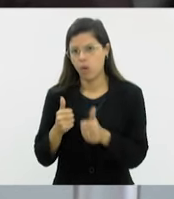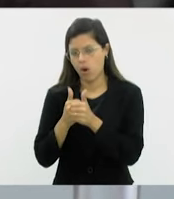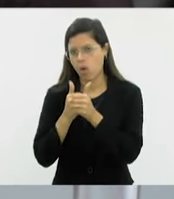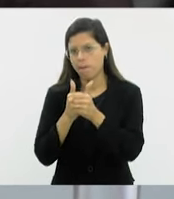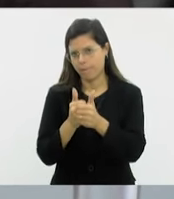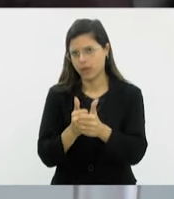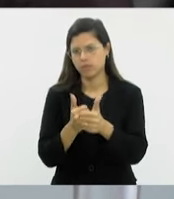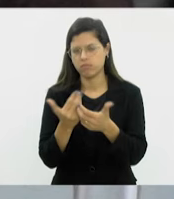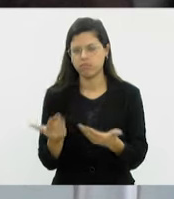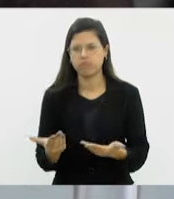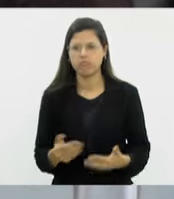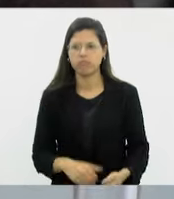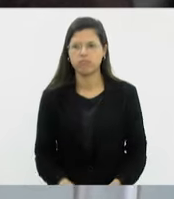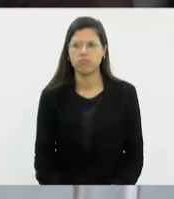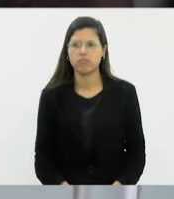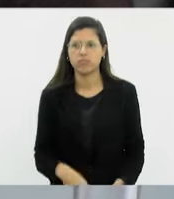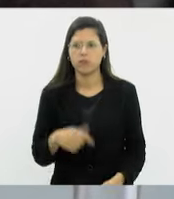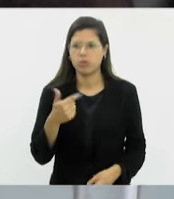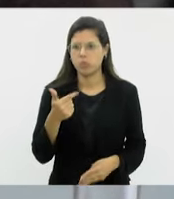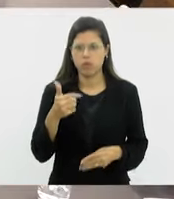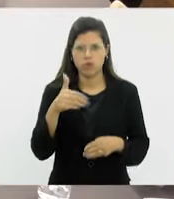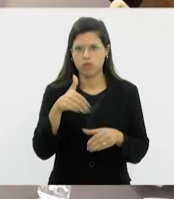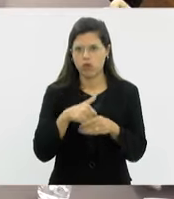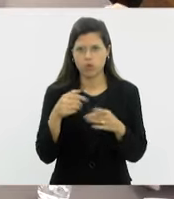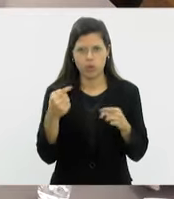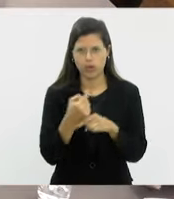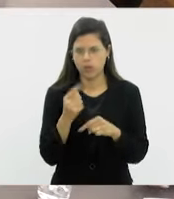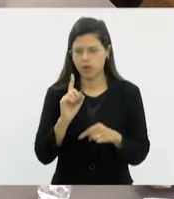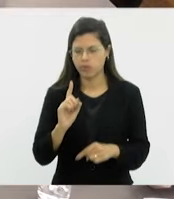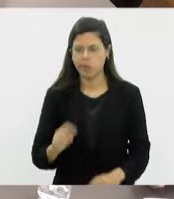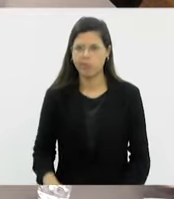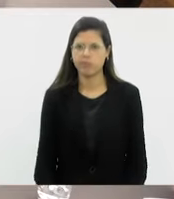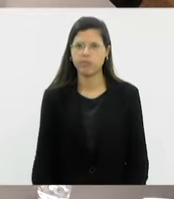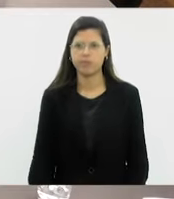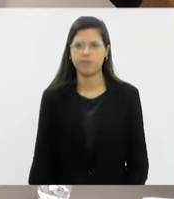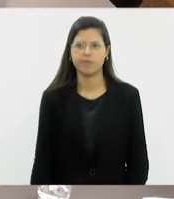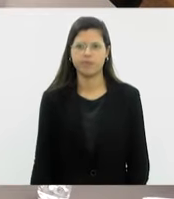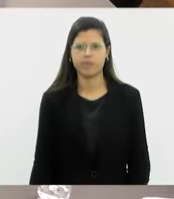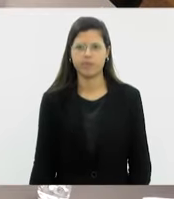no... e não tem voto divergente.